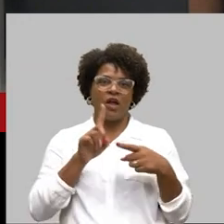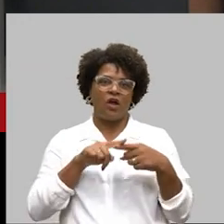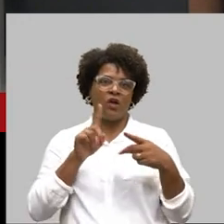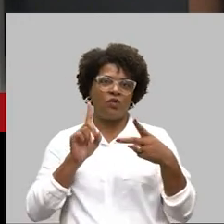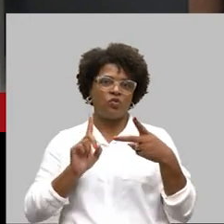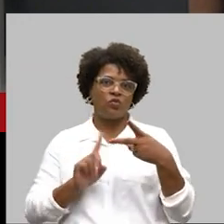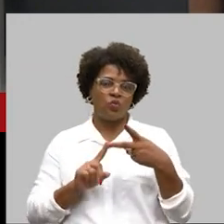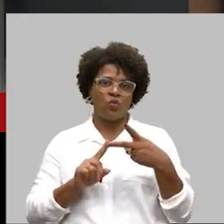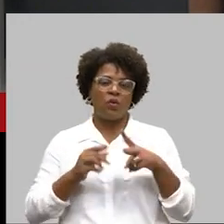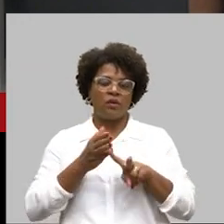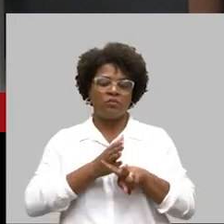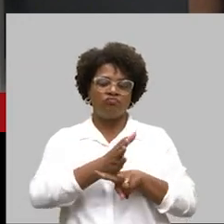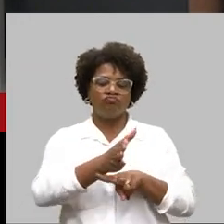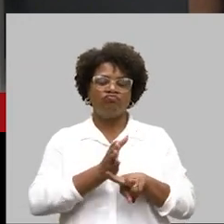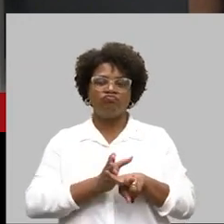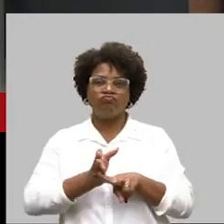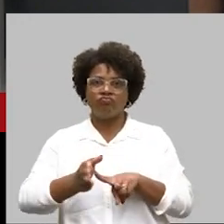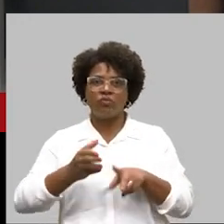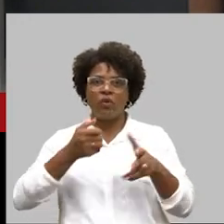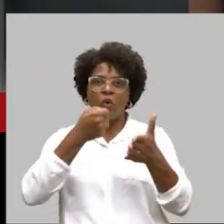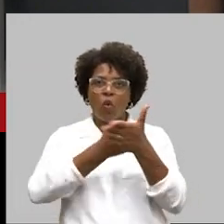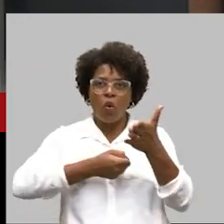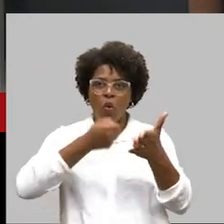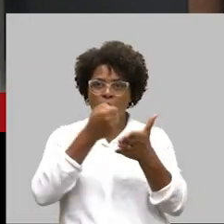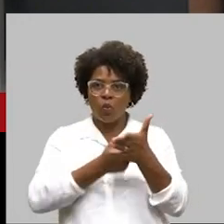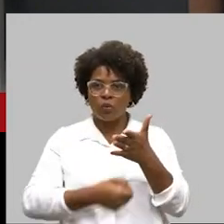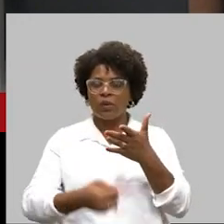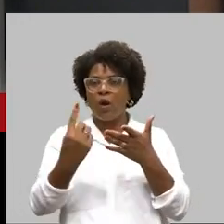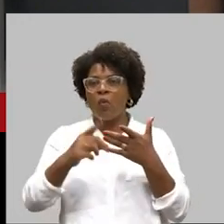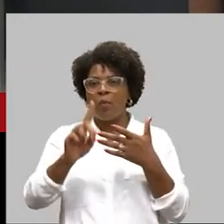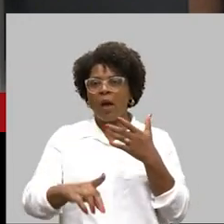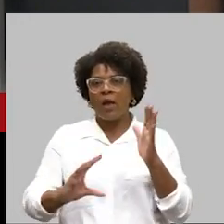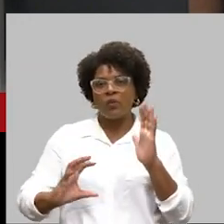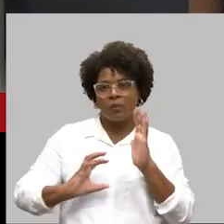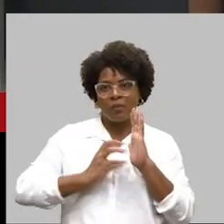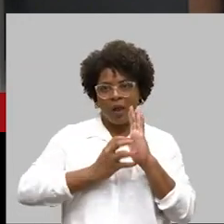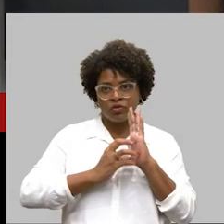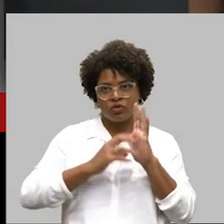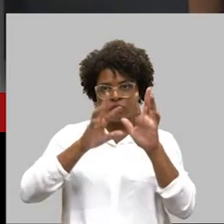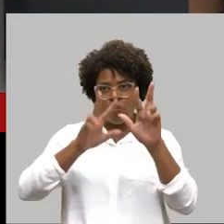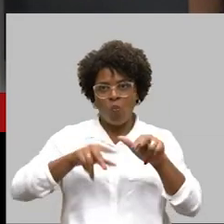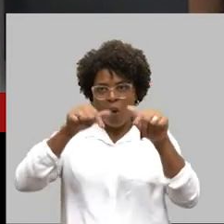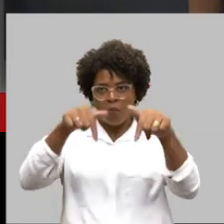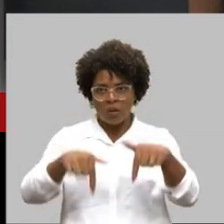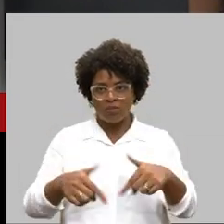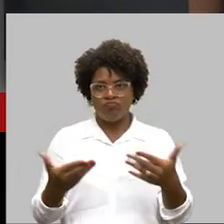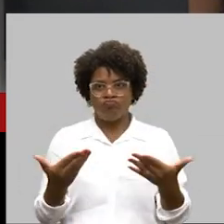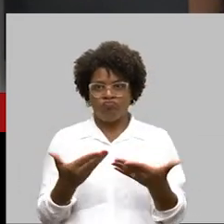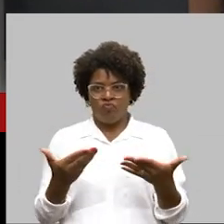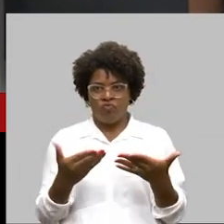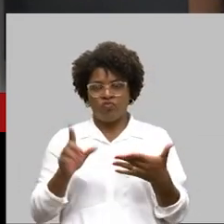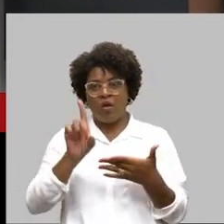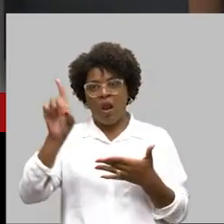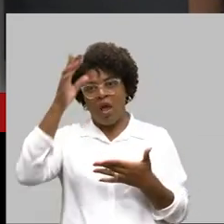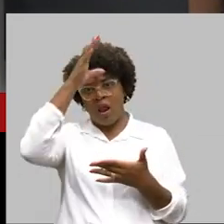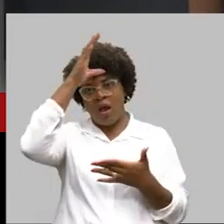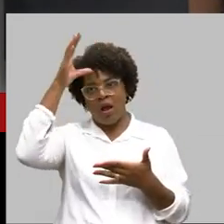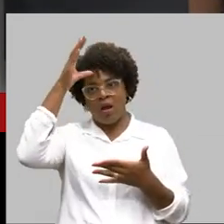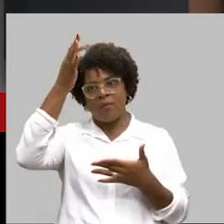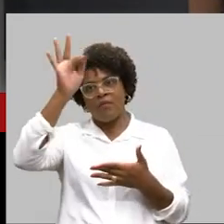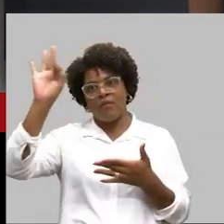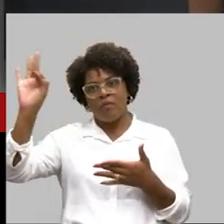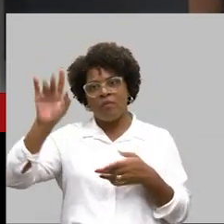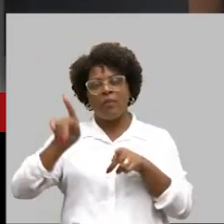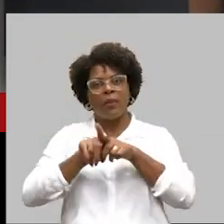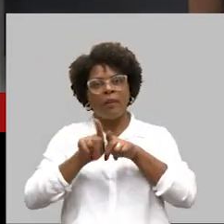luta uma é no Parlamento Como estão fazendo aqui hoje lá na Câmara Federal temos também o